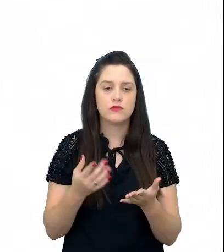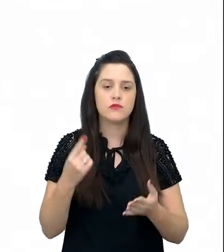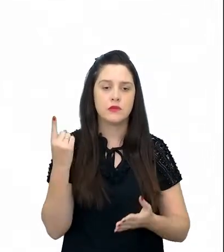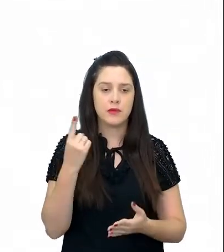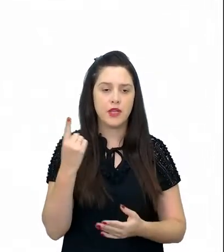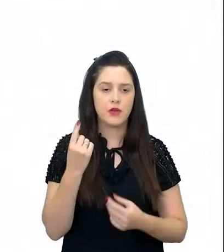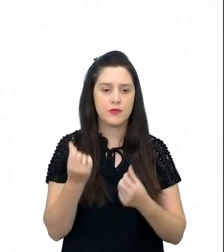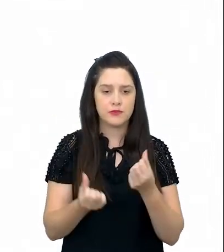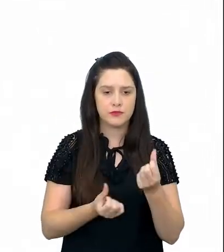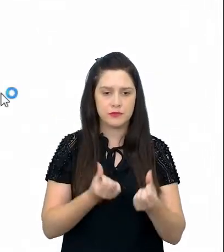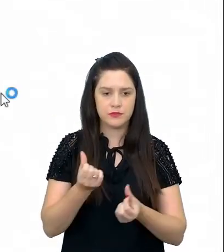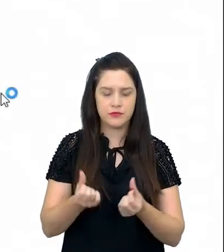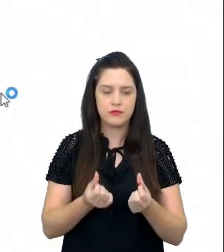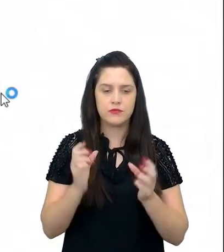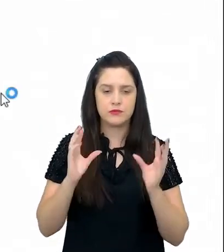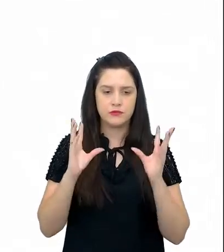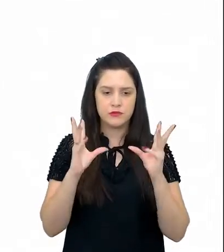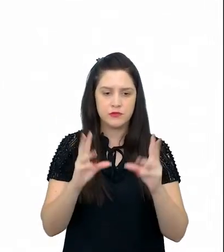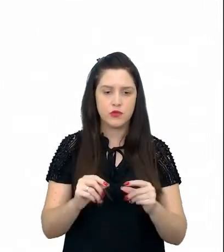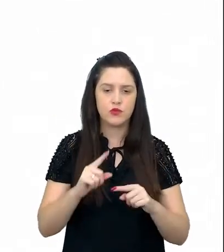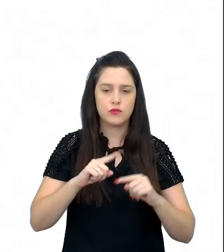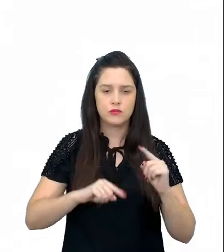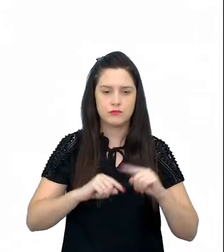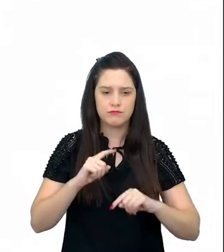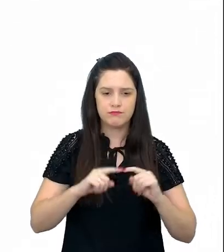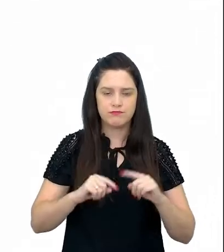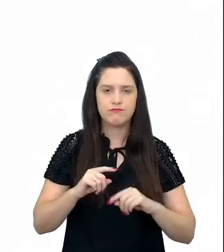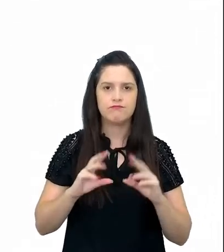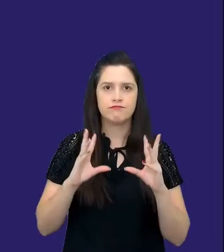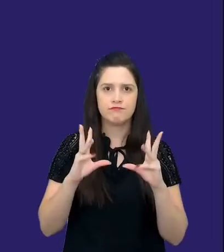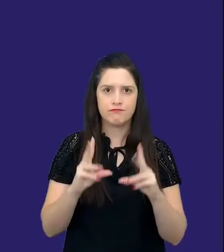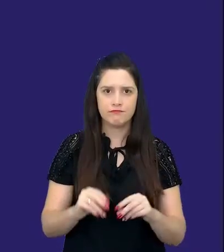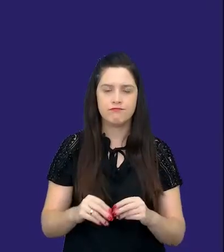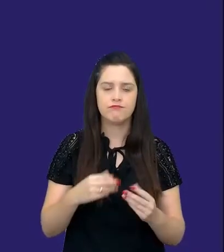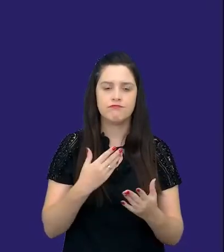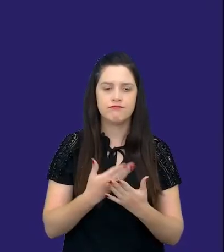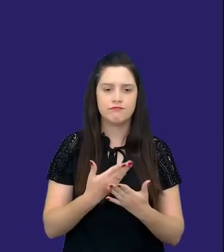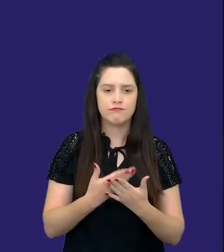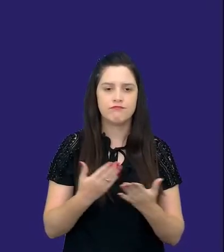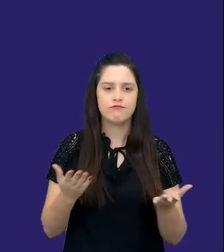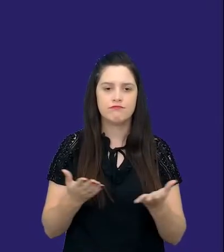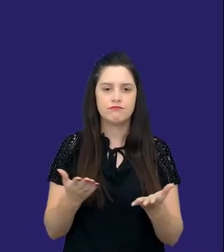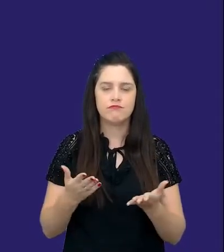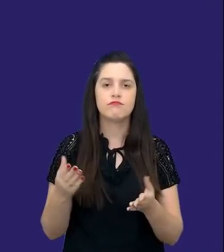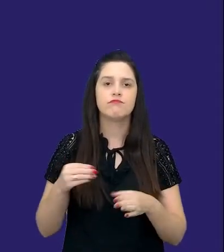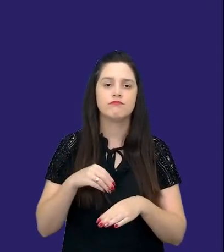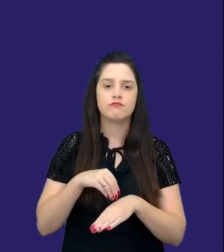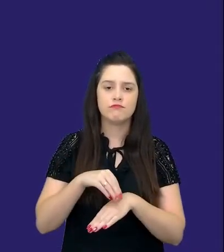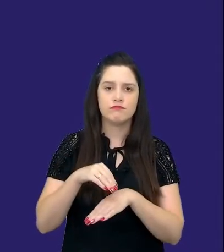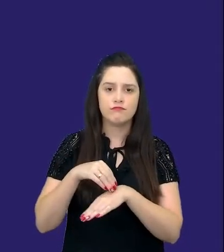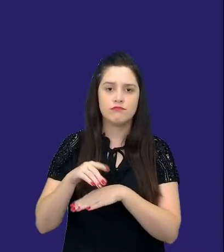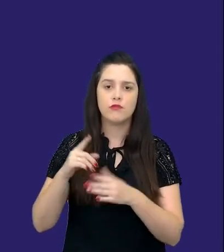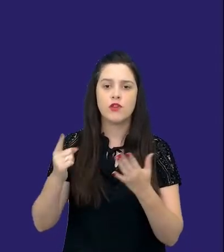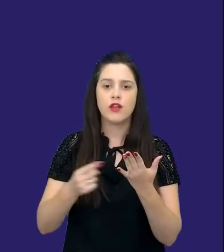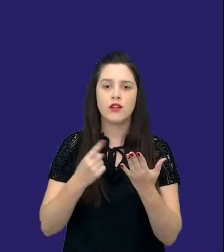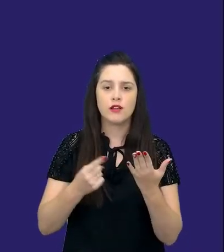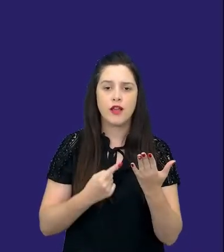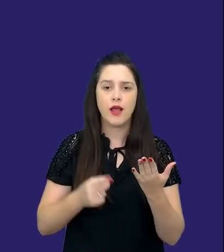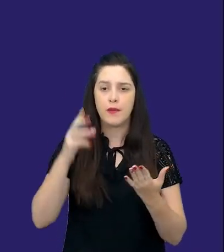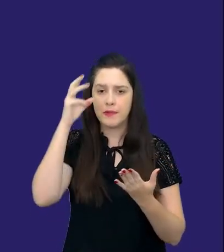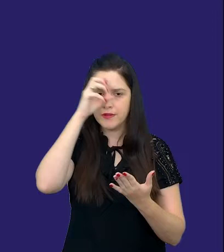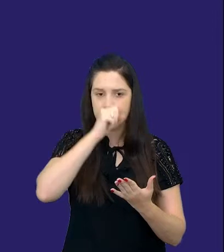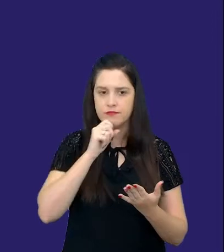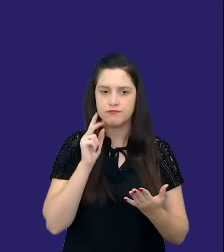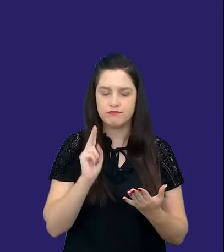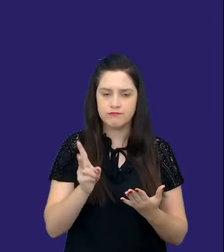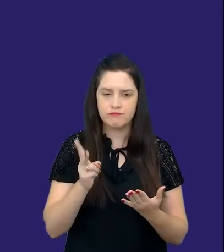bimestre. Para nós, todos os materiais que nós vamos estar utilizando aqui, basta vocês acessarem o Caderno do Aprender Sempre,